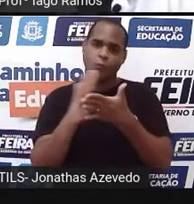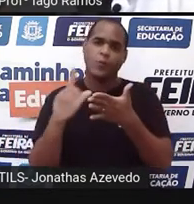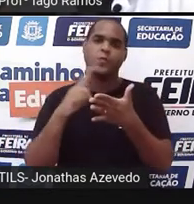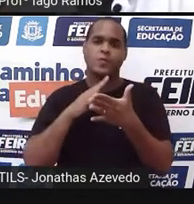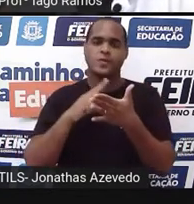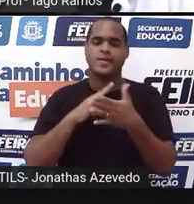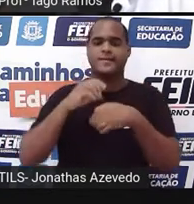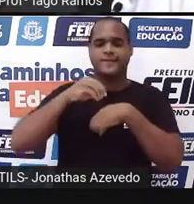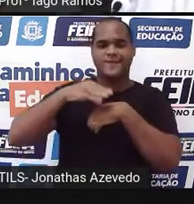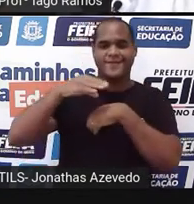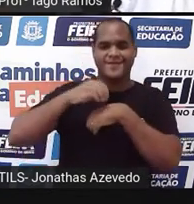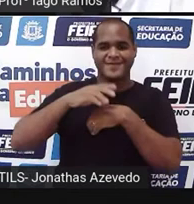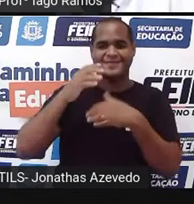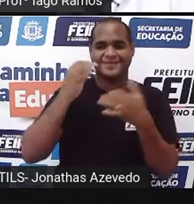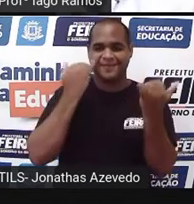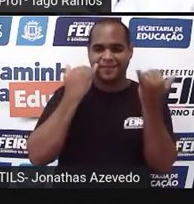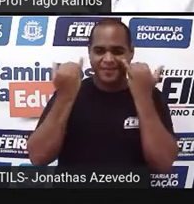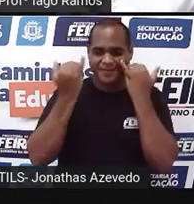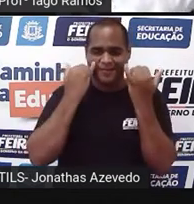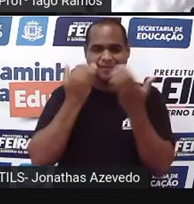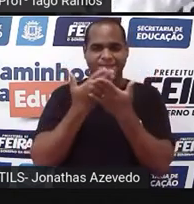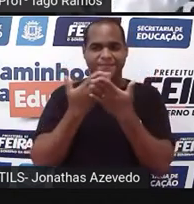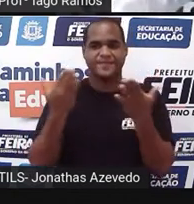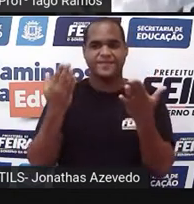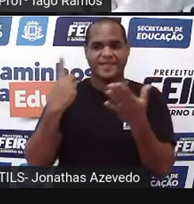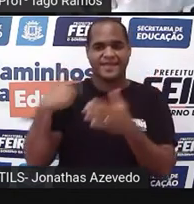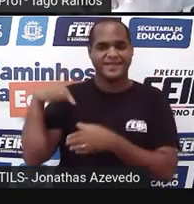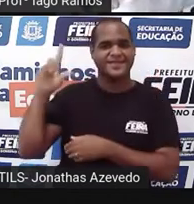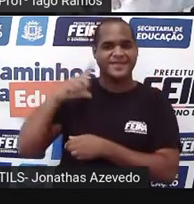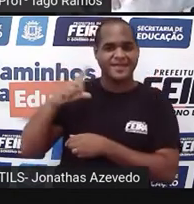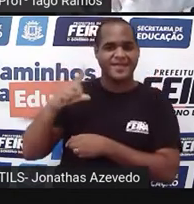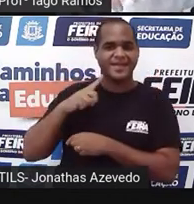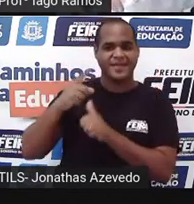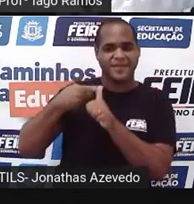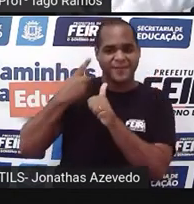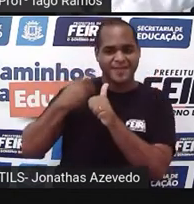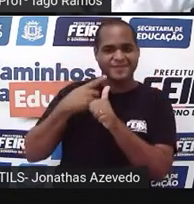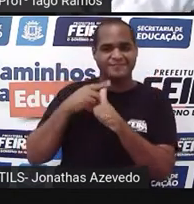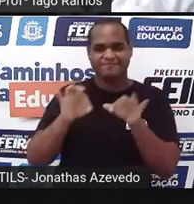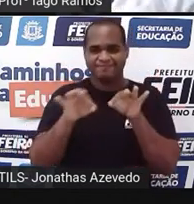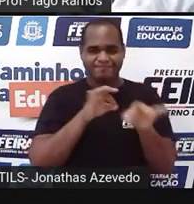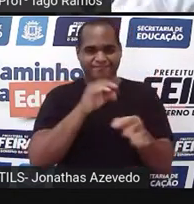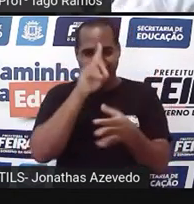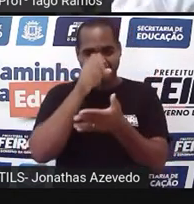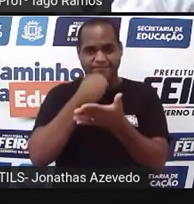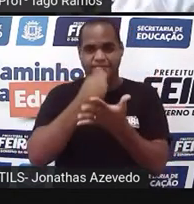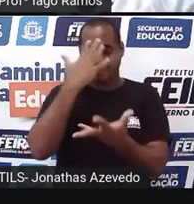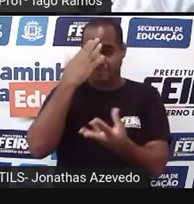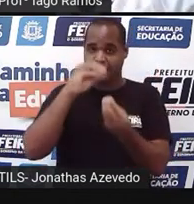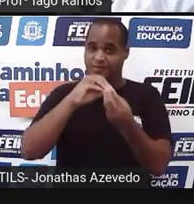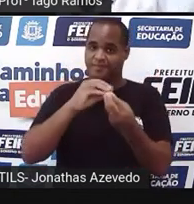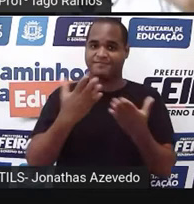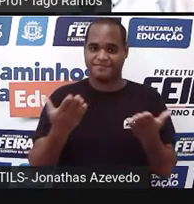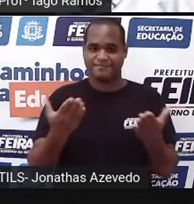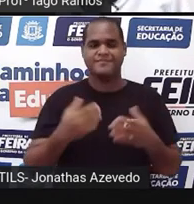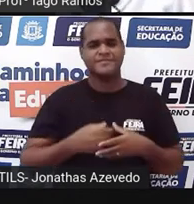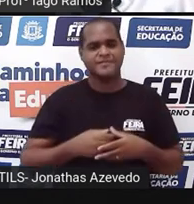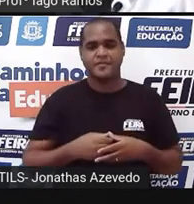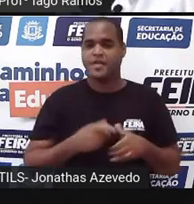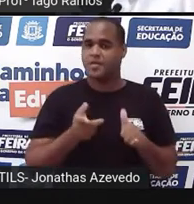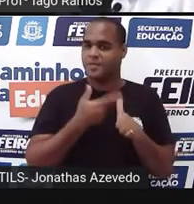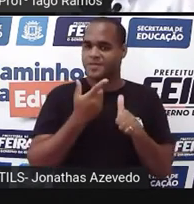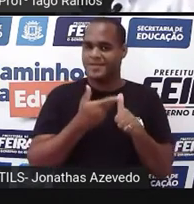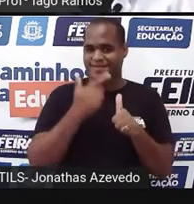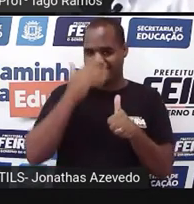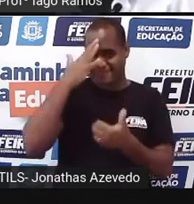informações que eu já trago lá no primeiro passo de resolução que a compreensão né eu